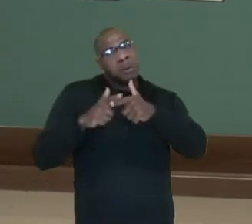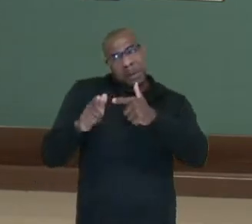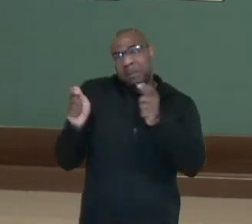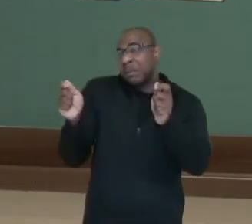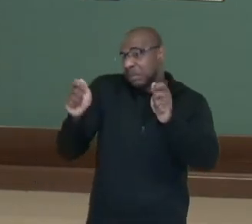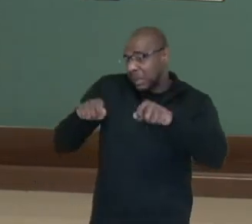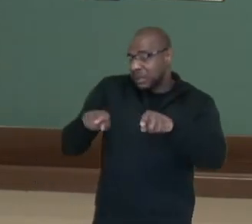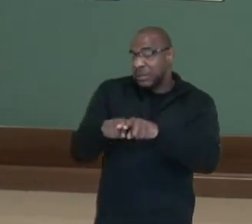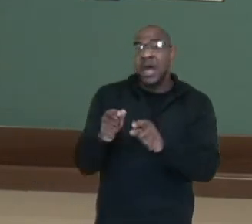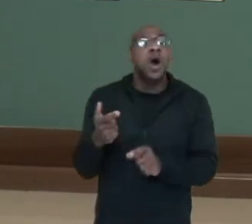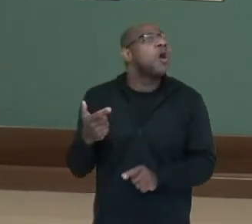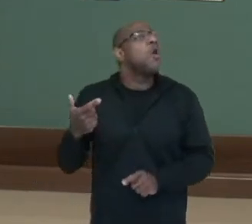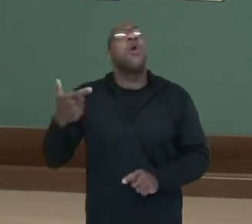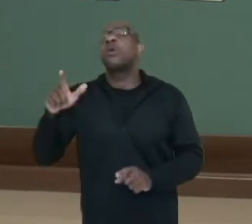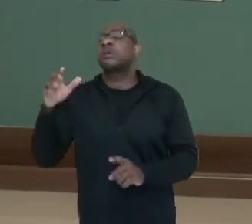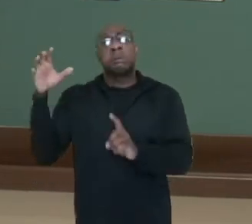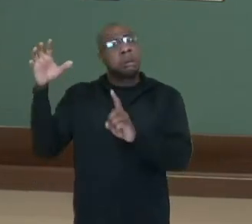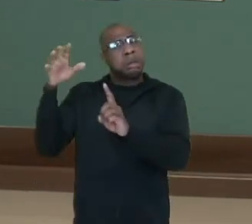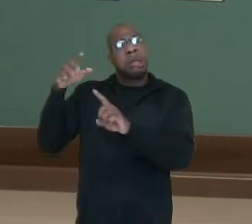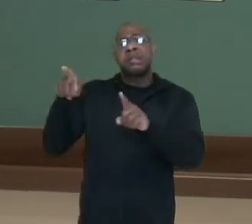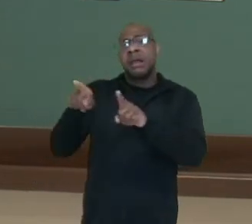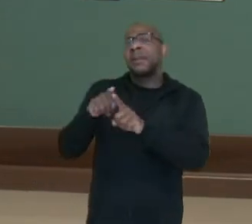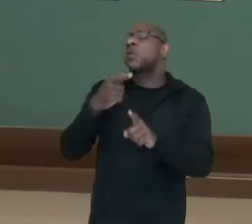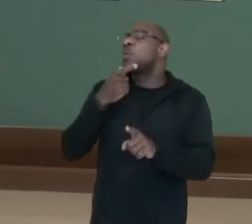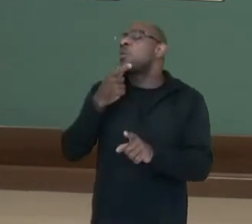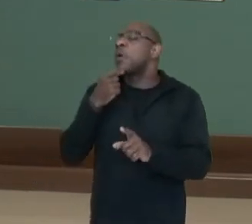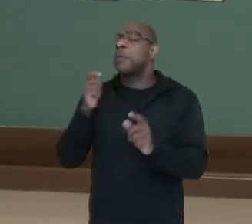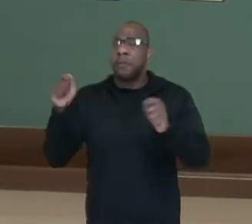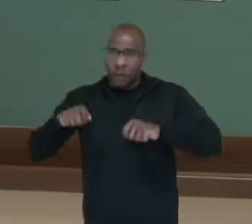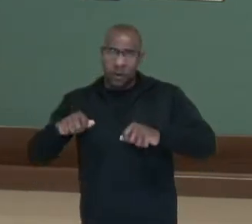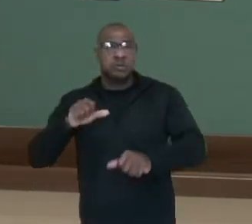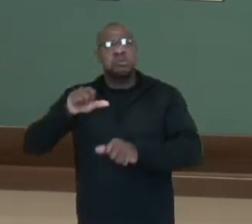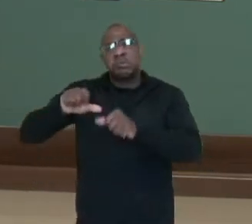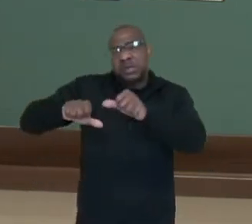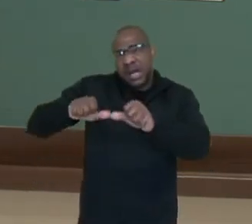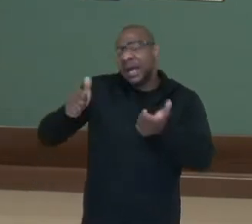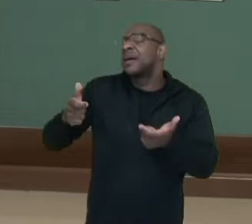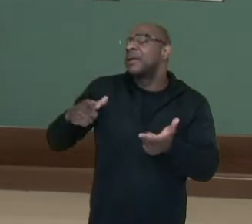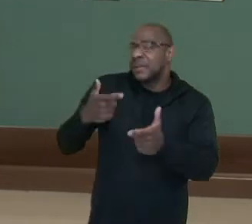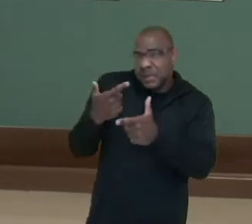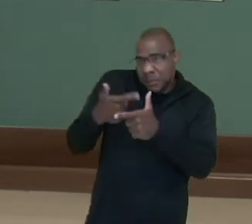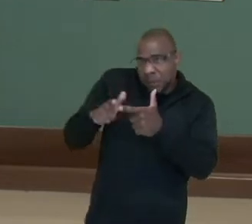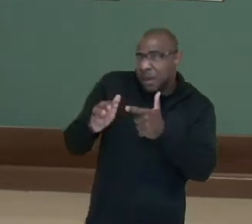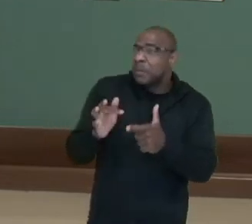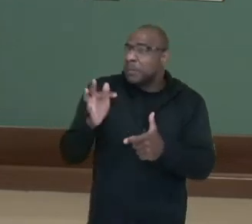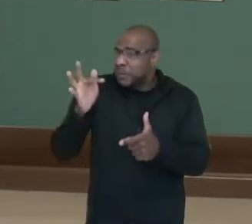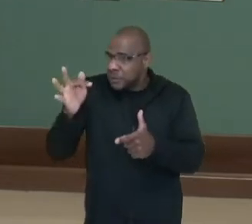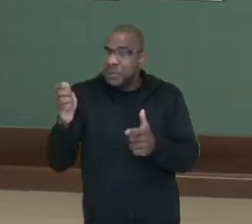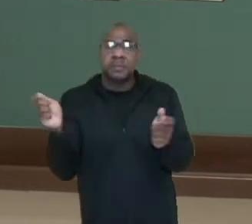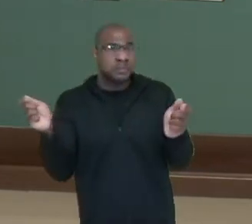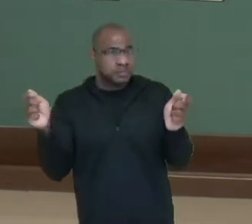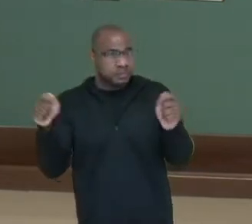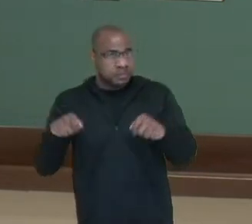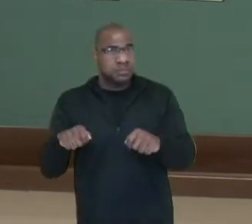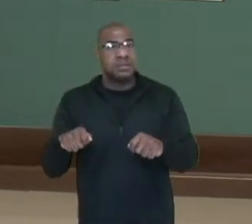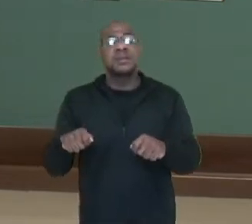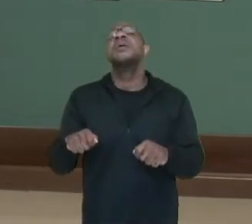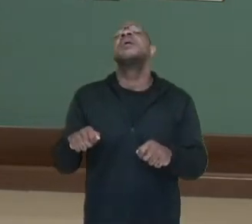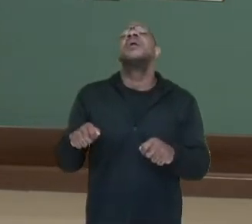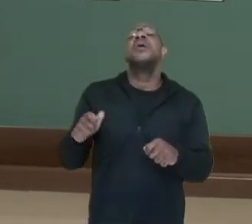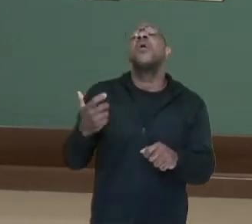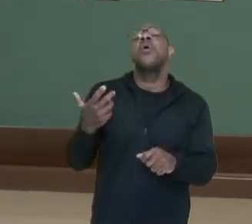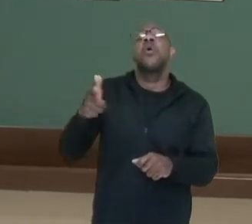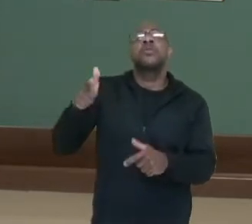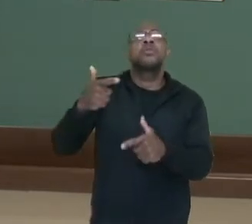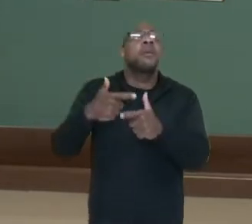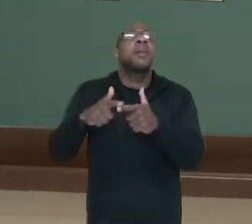outras interferências, né, ali que o homem pode provocar no ambiente, pode também desencadear outras consequências,